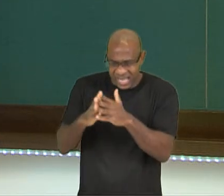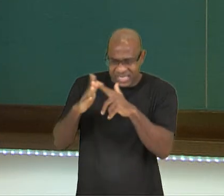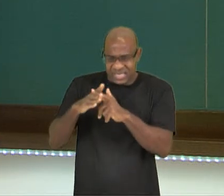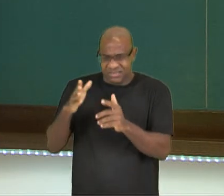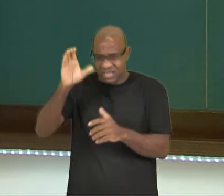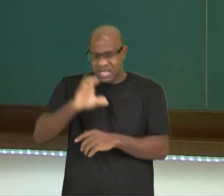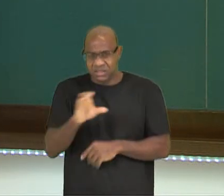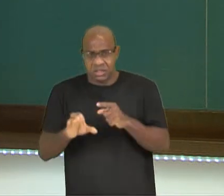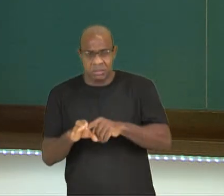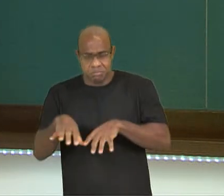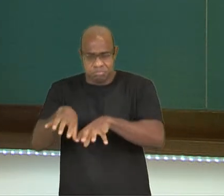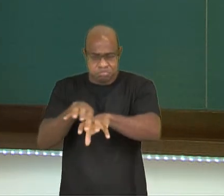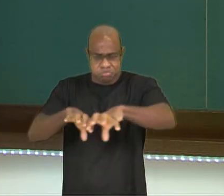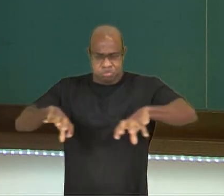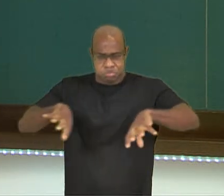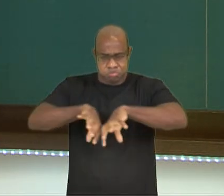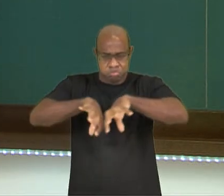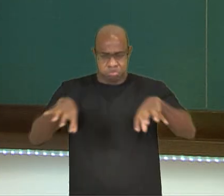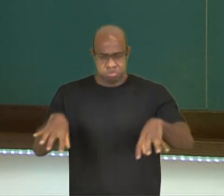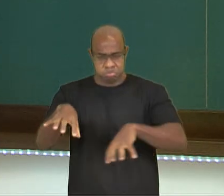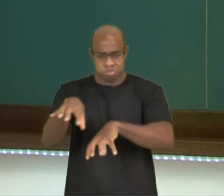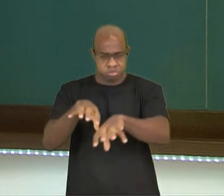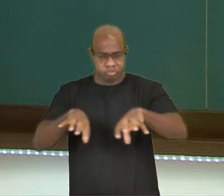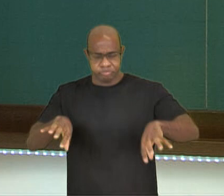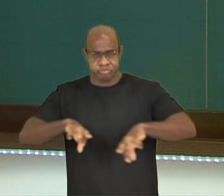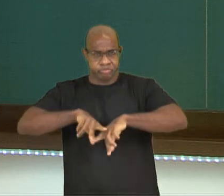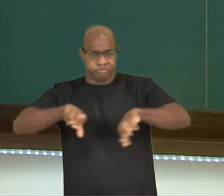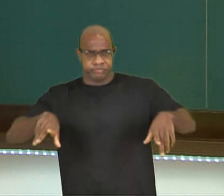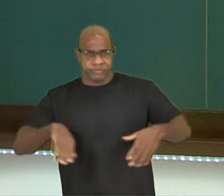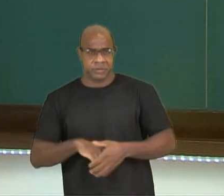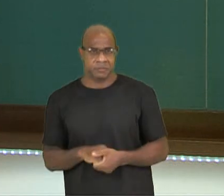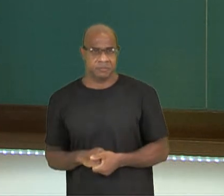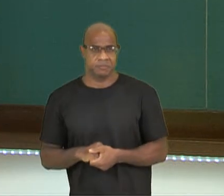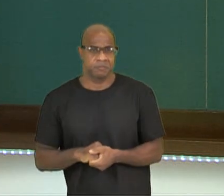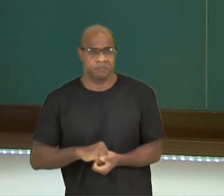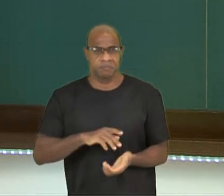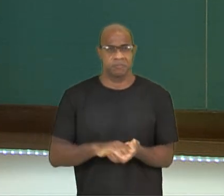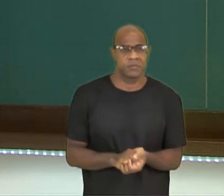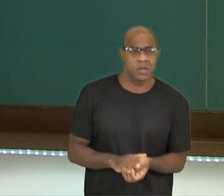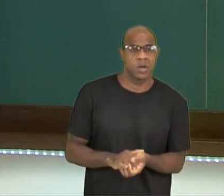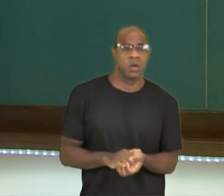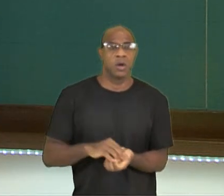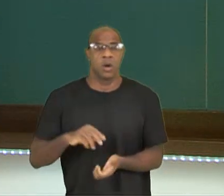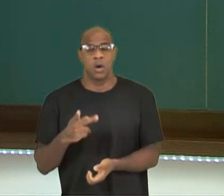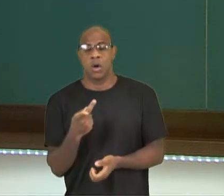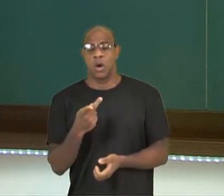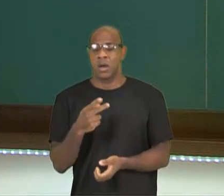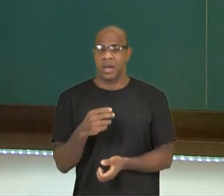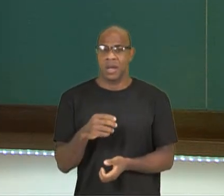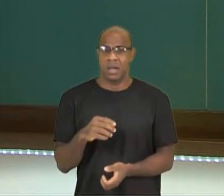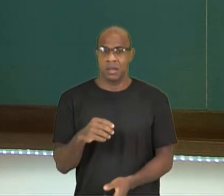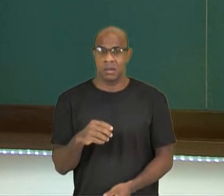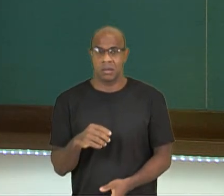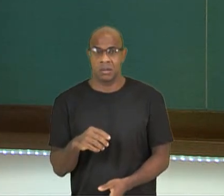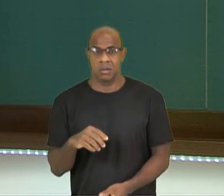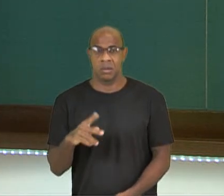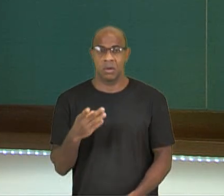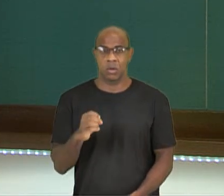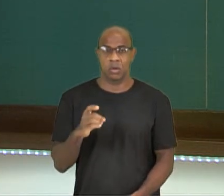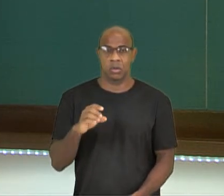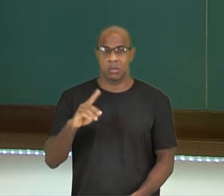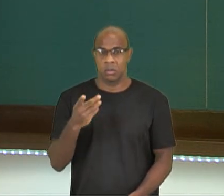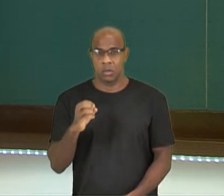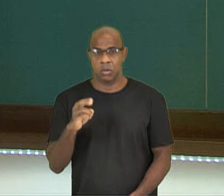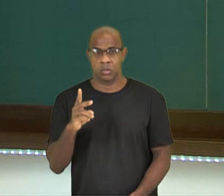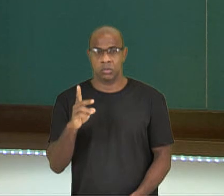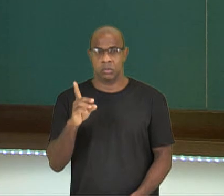lá, a gente viu a igreja se dividir em ortodoxa romana e entre a